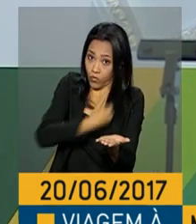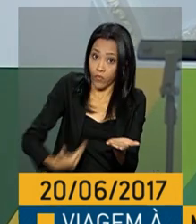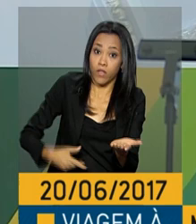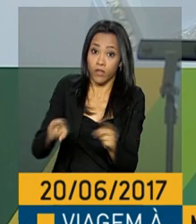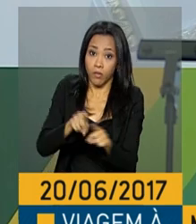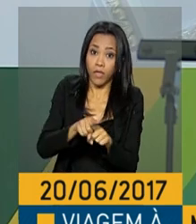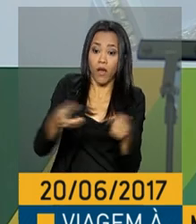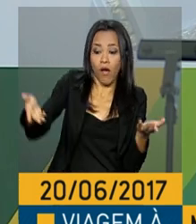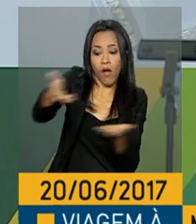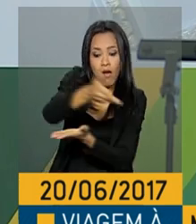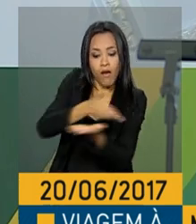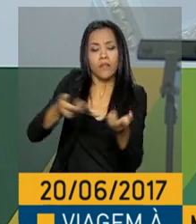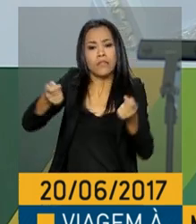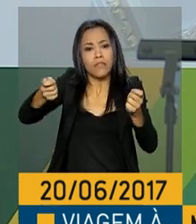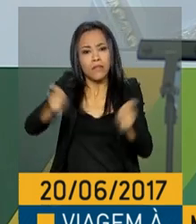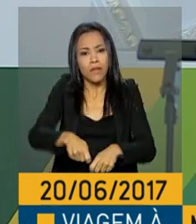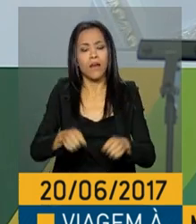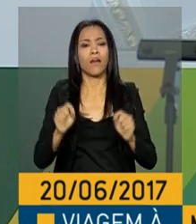sair,